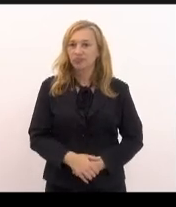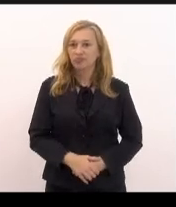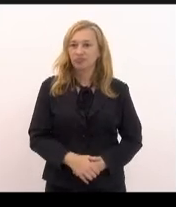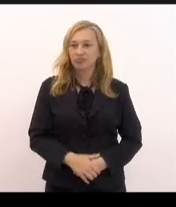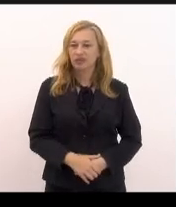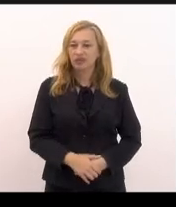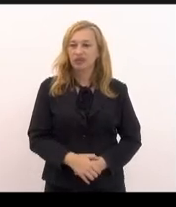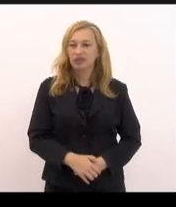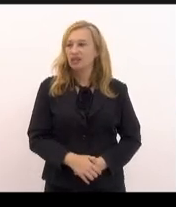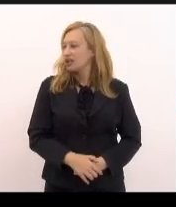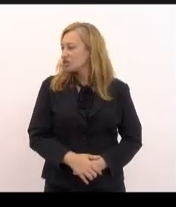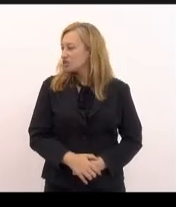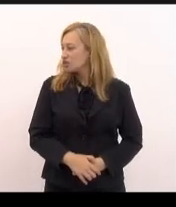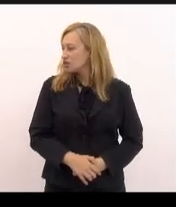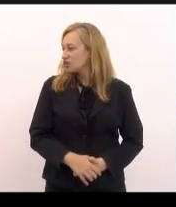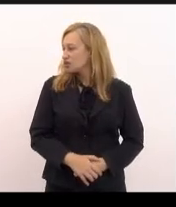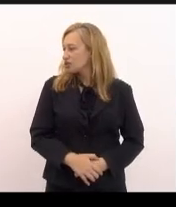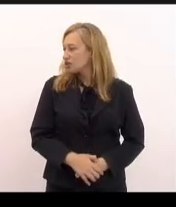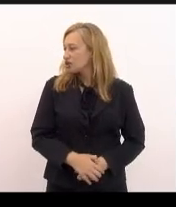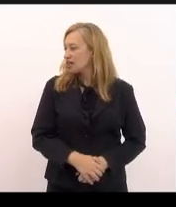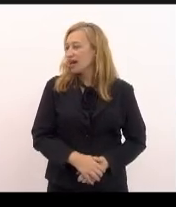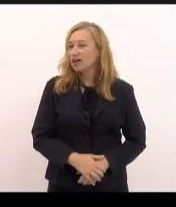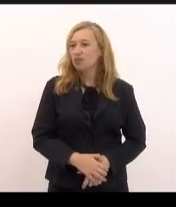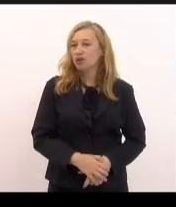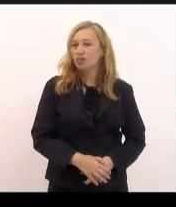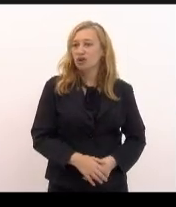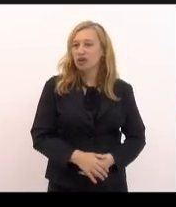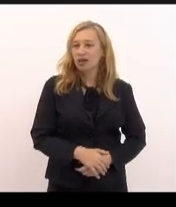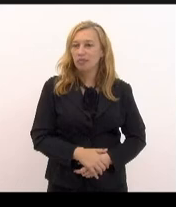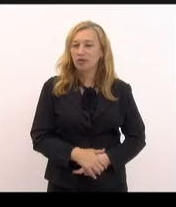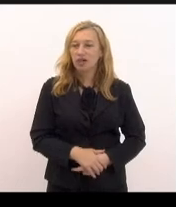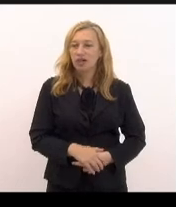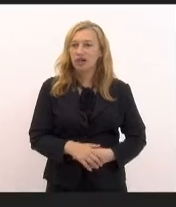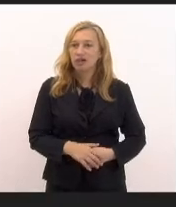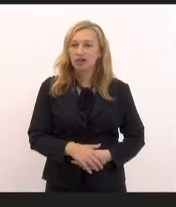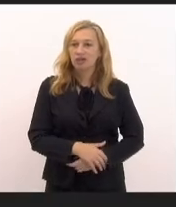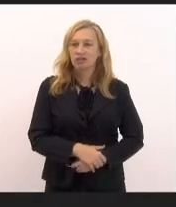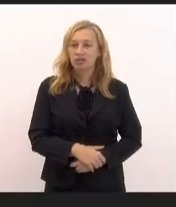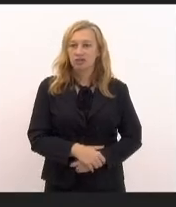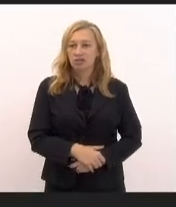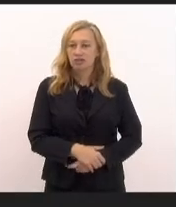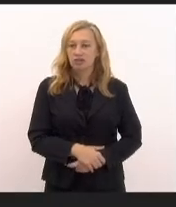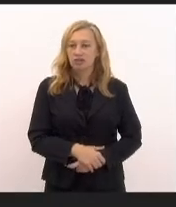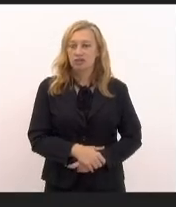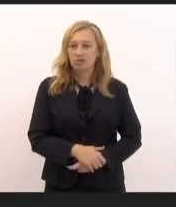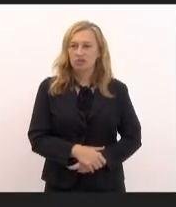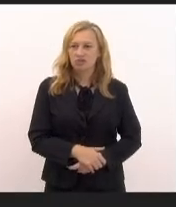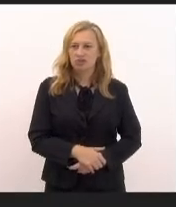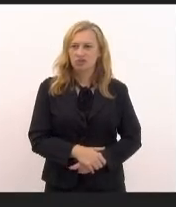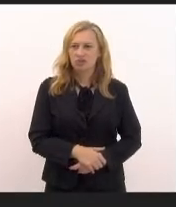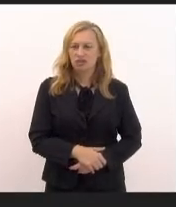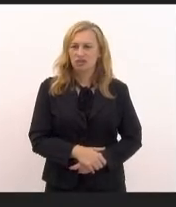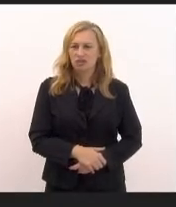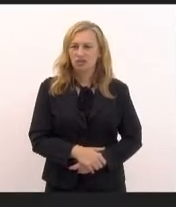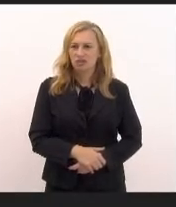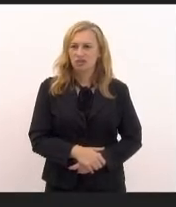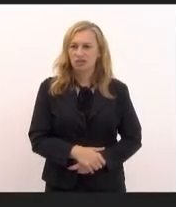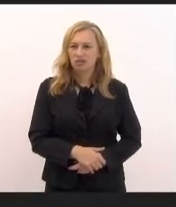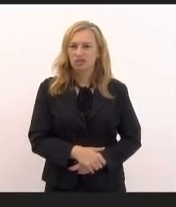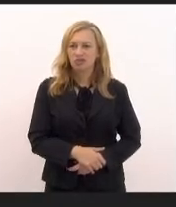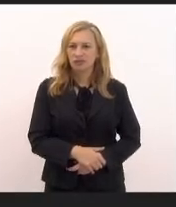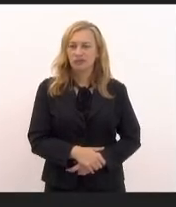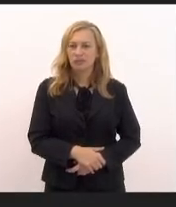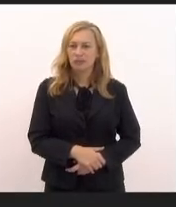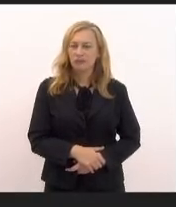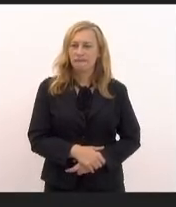Muito obrigada, uma boa tarde, nobre deputada, tia, esse expediente final. Eu queria falar